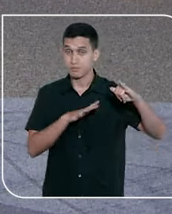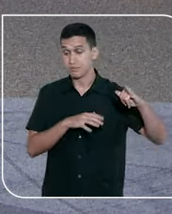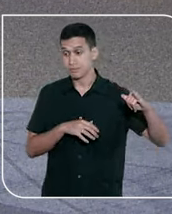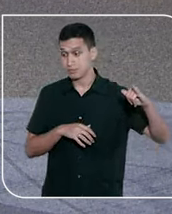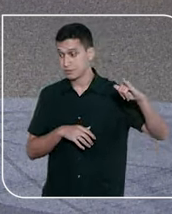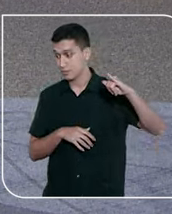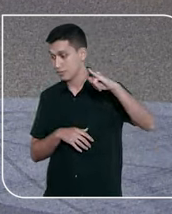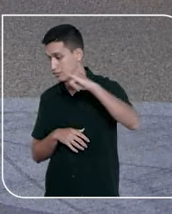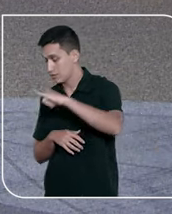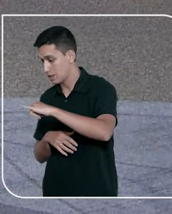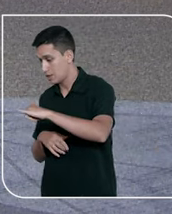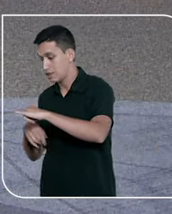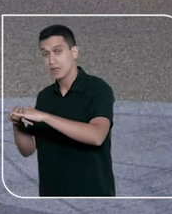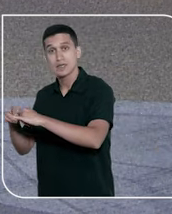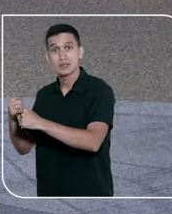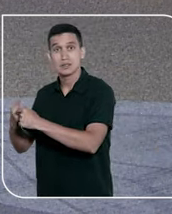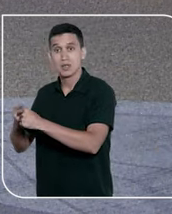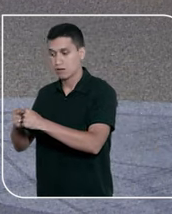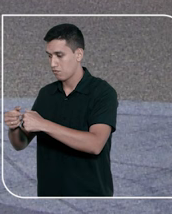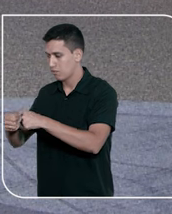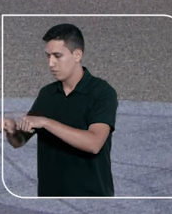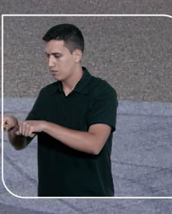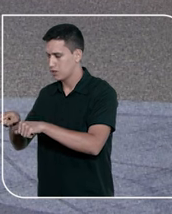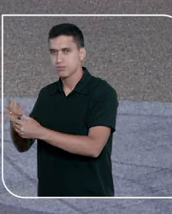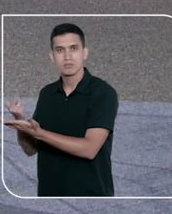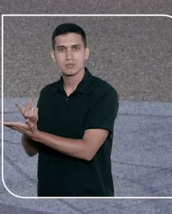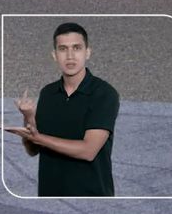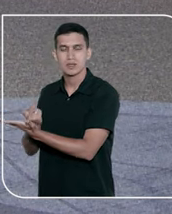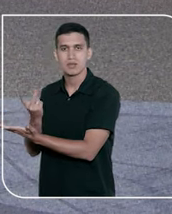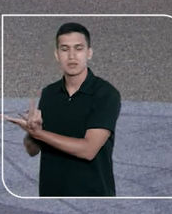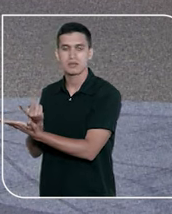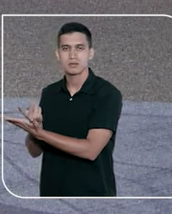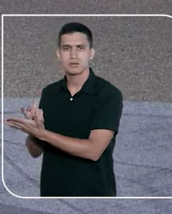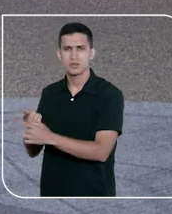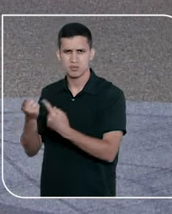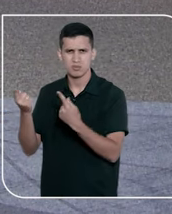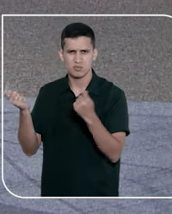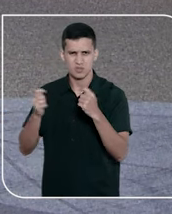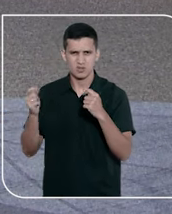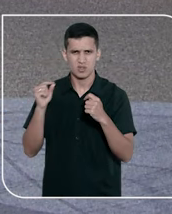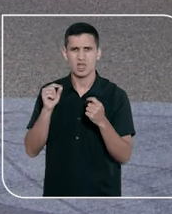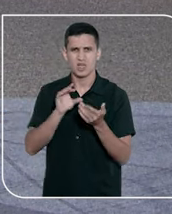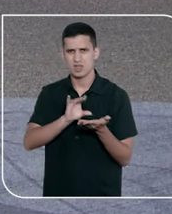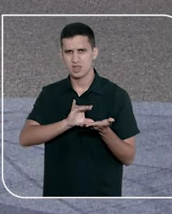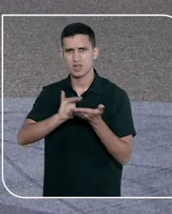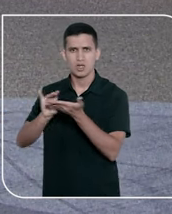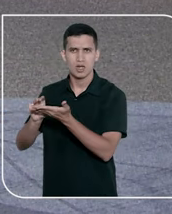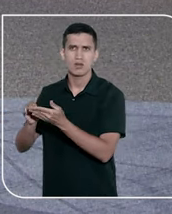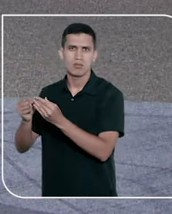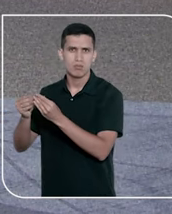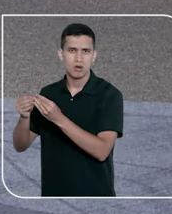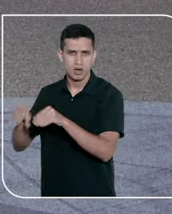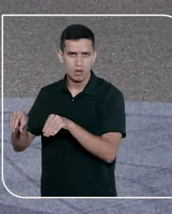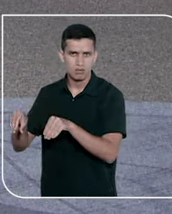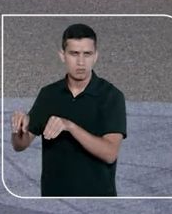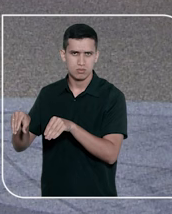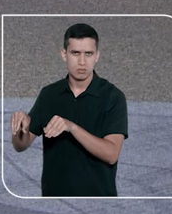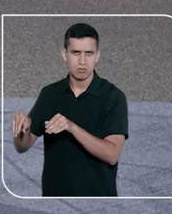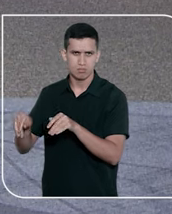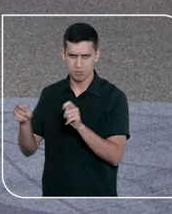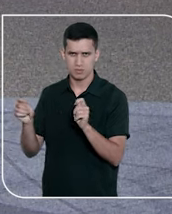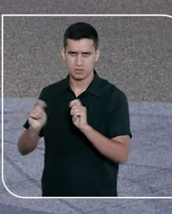diversa da contratada. É cabível a reparação material, moral nessa situação? Começando pelo doutor Bruno, por